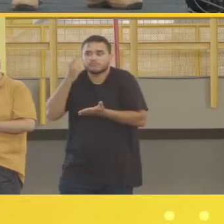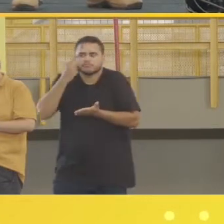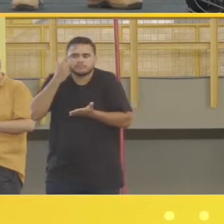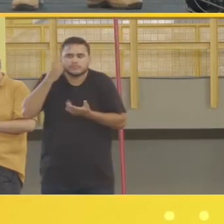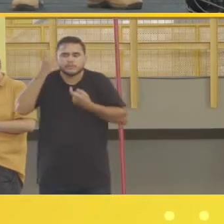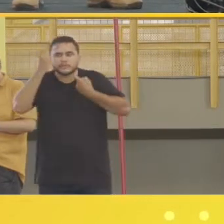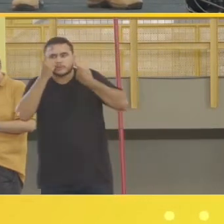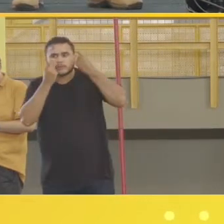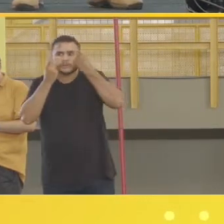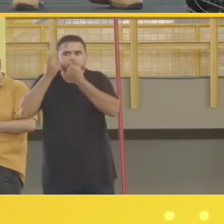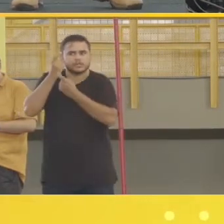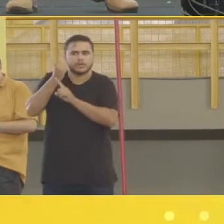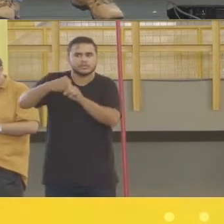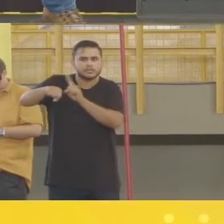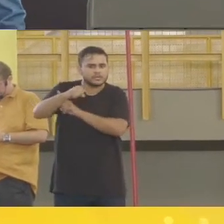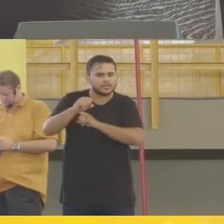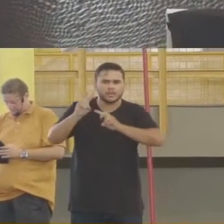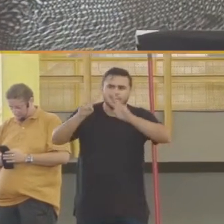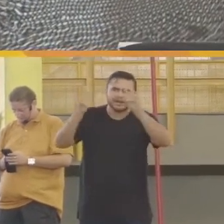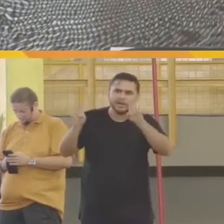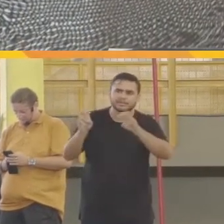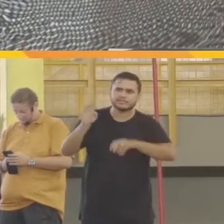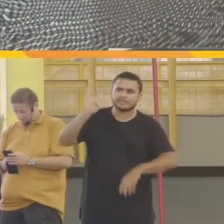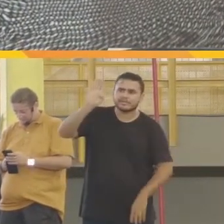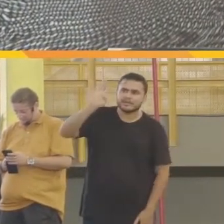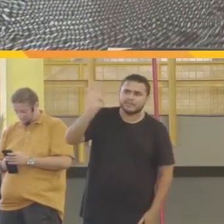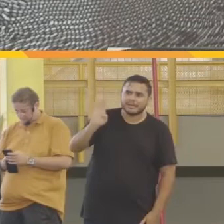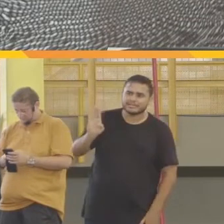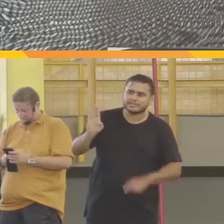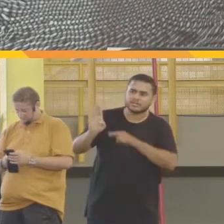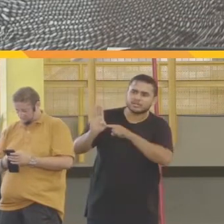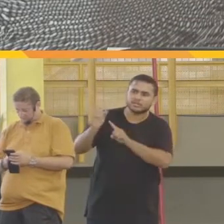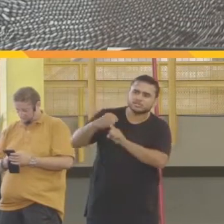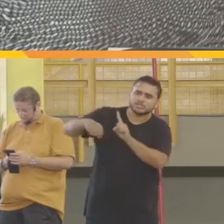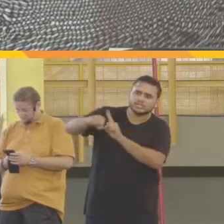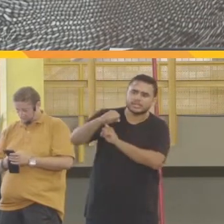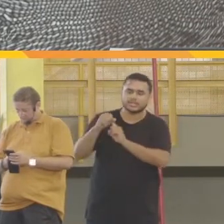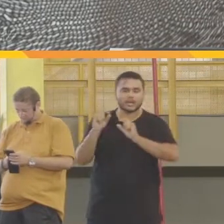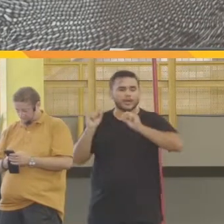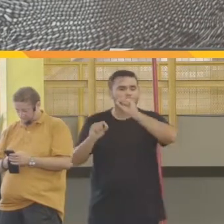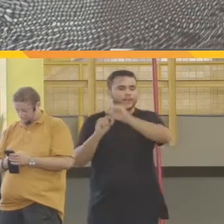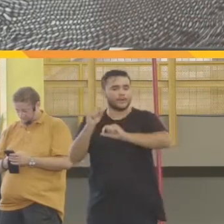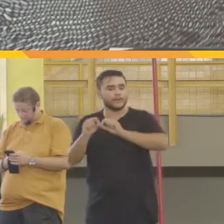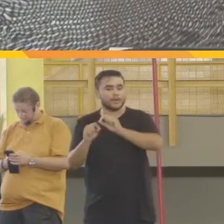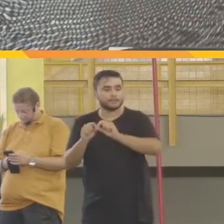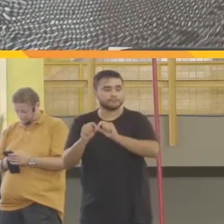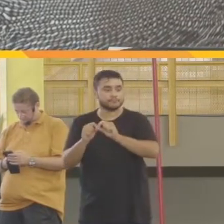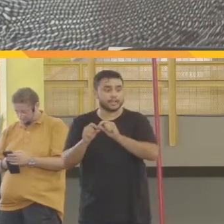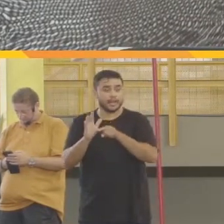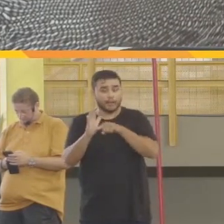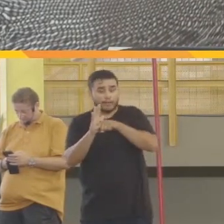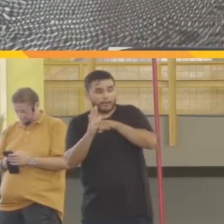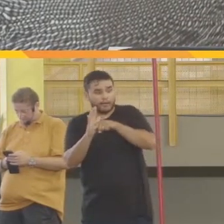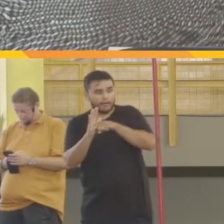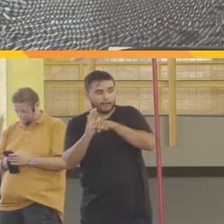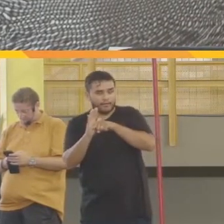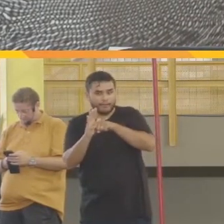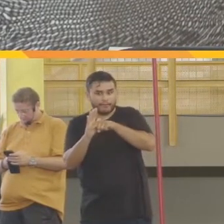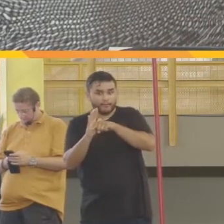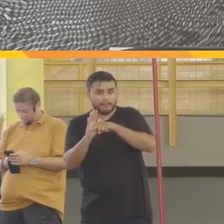uma preocupação a respeito do que era o Brasil. Observe que nesse momento nós estávamos em busca de